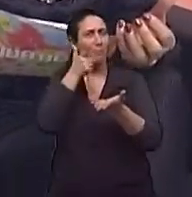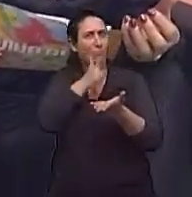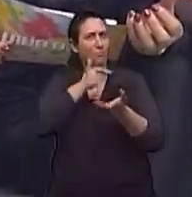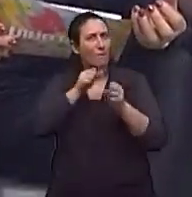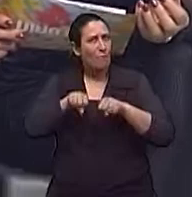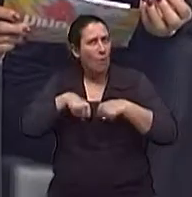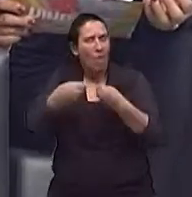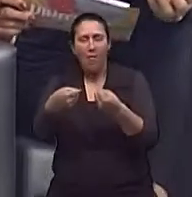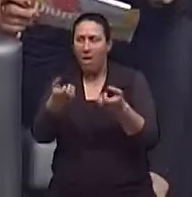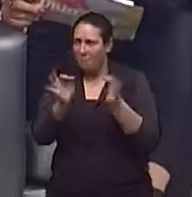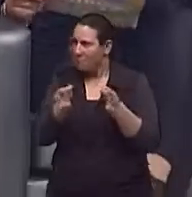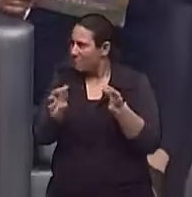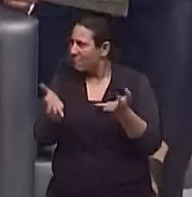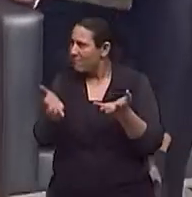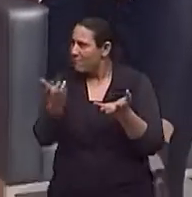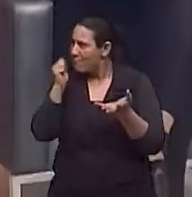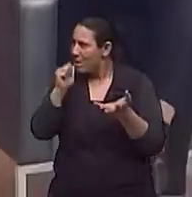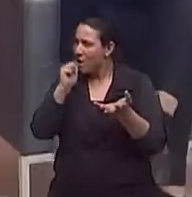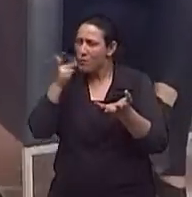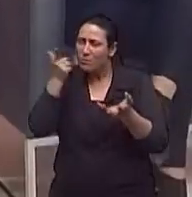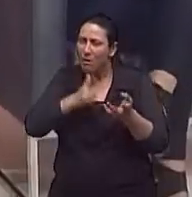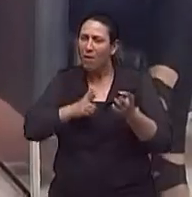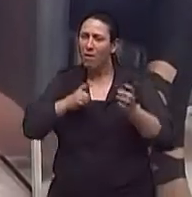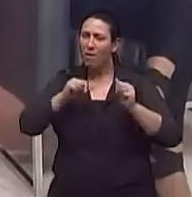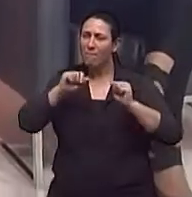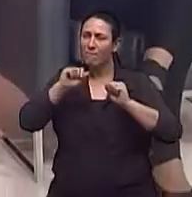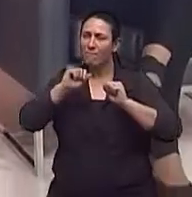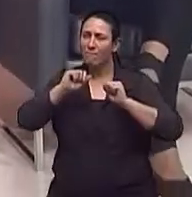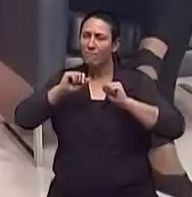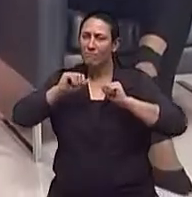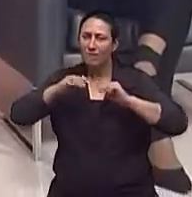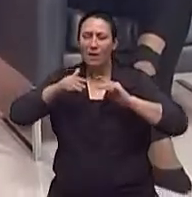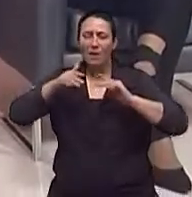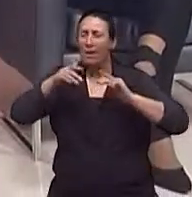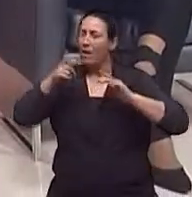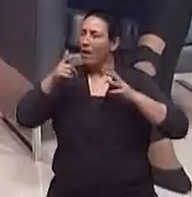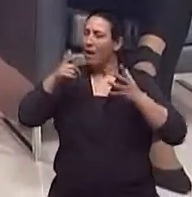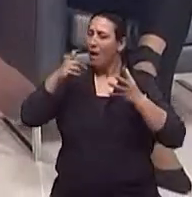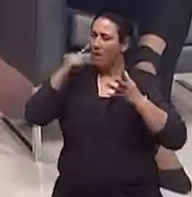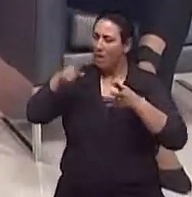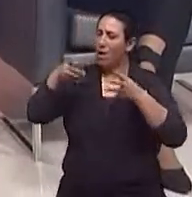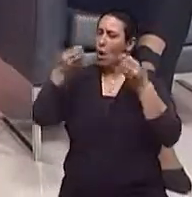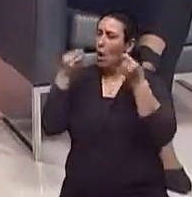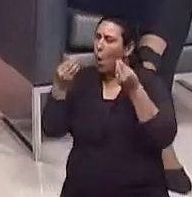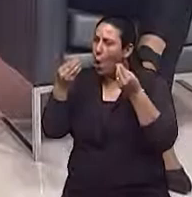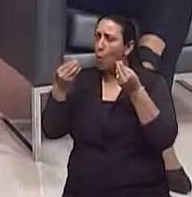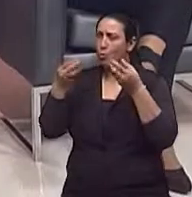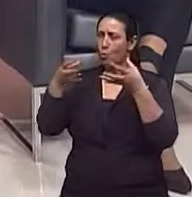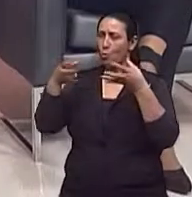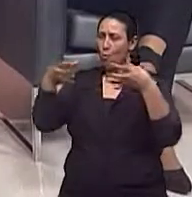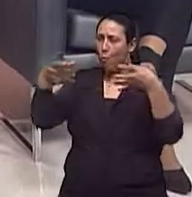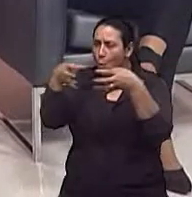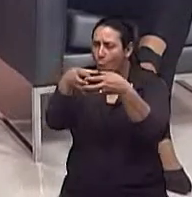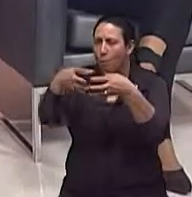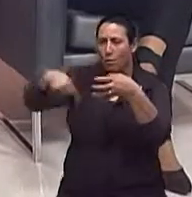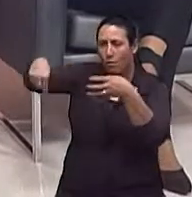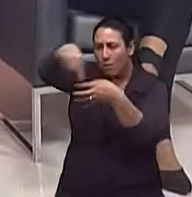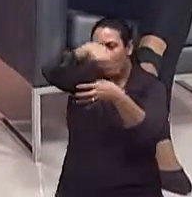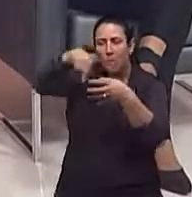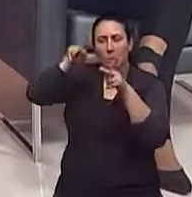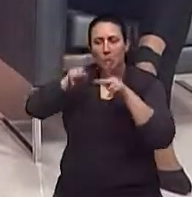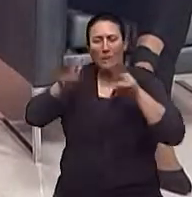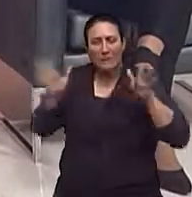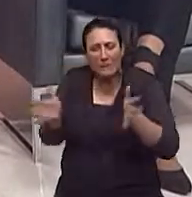concorda sim é chega a ser emocionante né veio assim como a gente pode ver realmente um grupo de pessoas